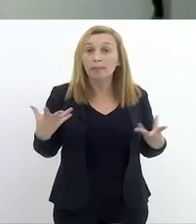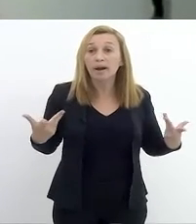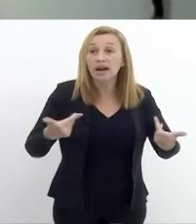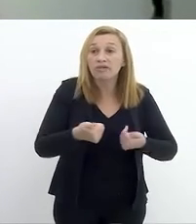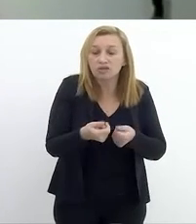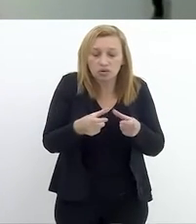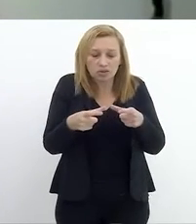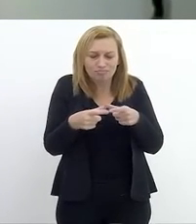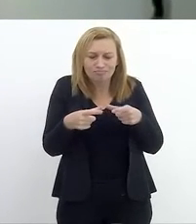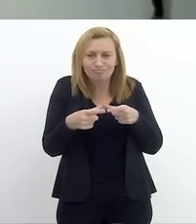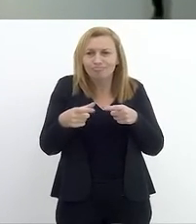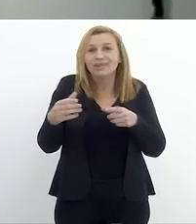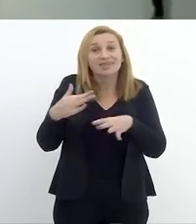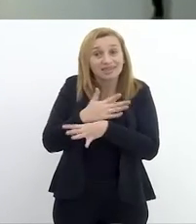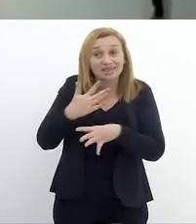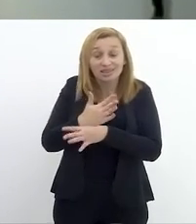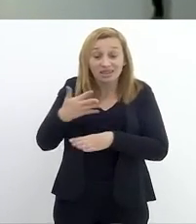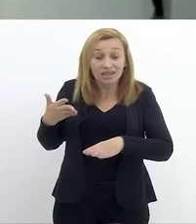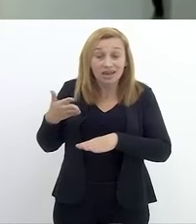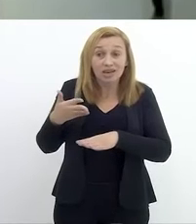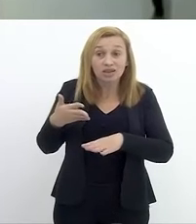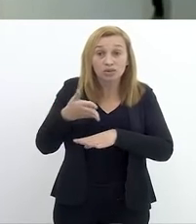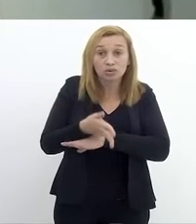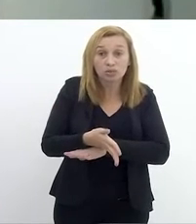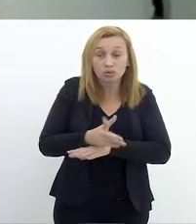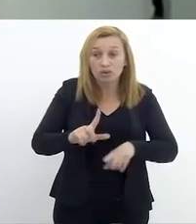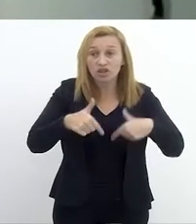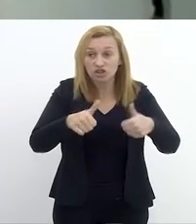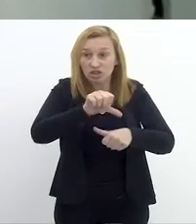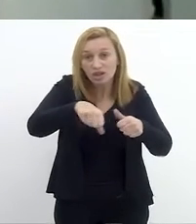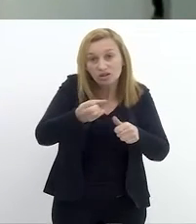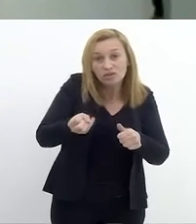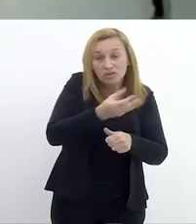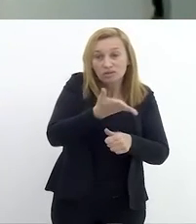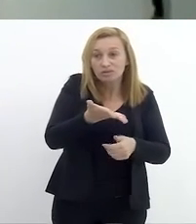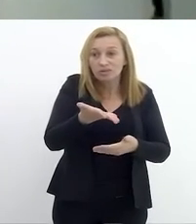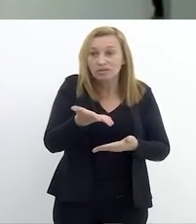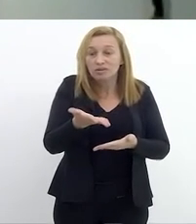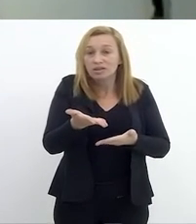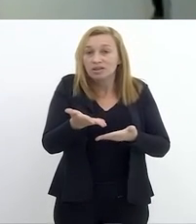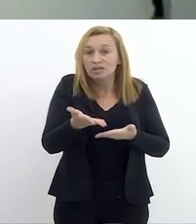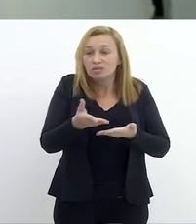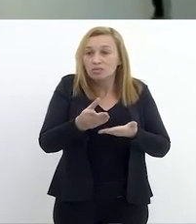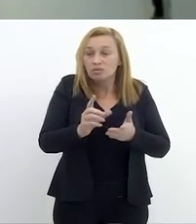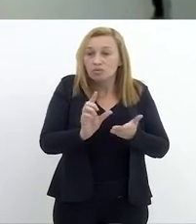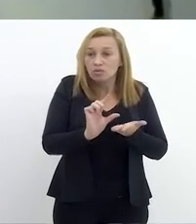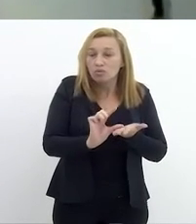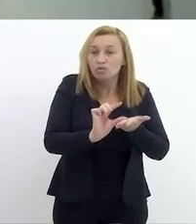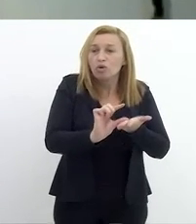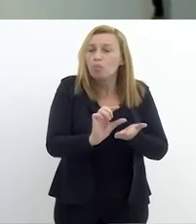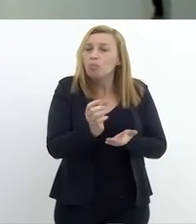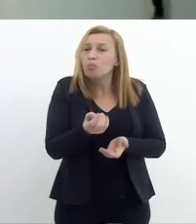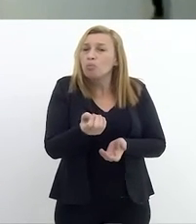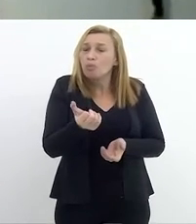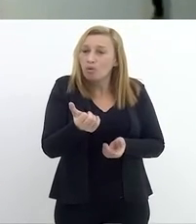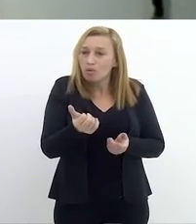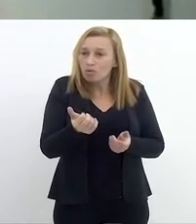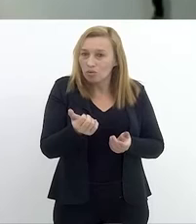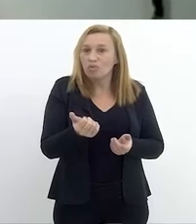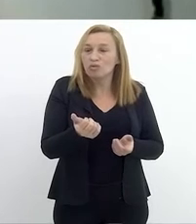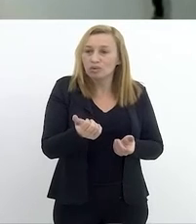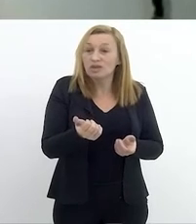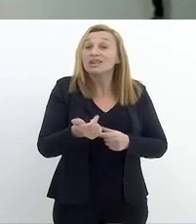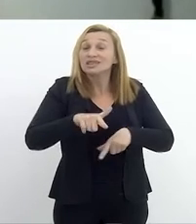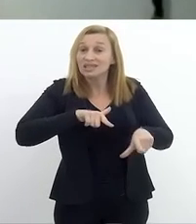no mapa da inovação, e uma parcela muito significativa da população de Santa Rita hoje trabalha em empresas na área